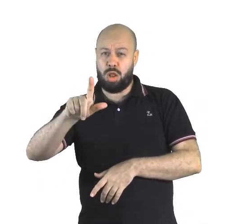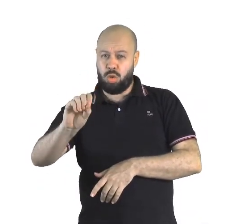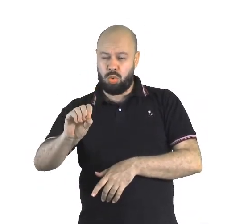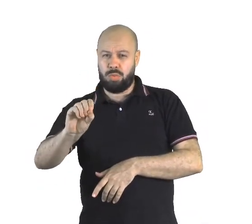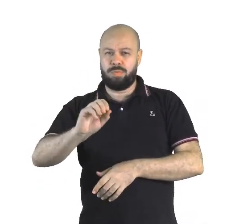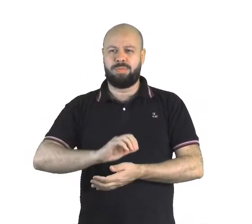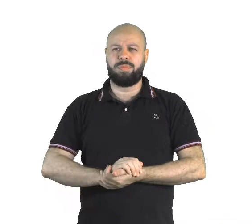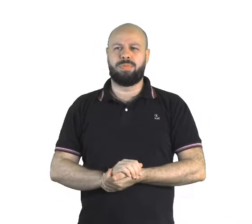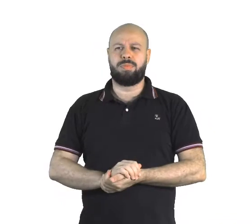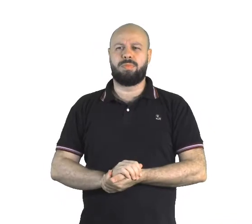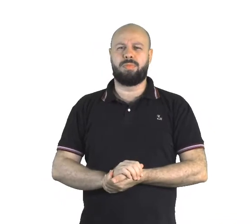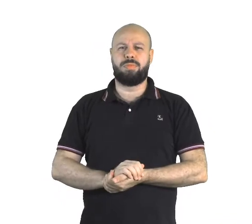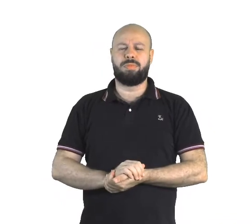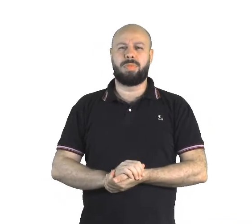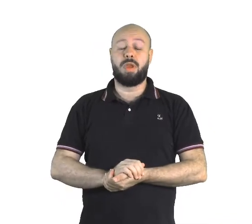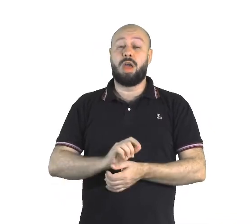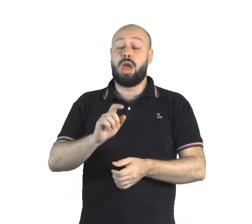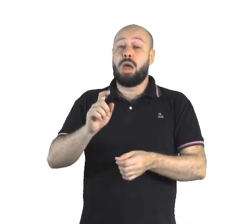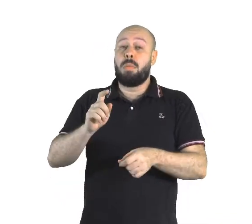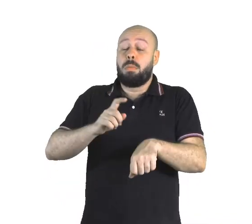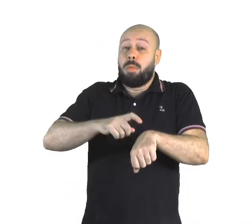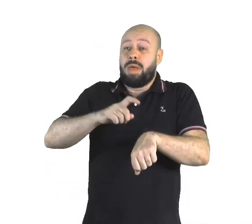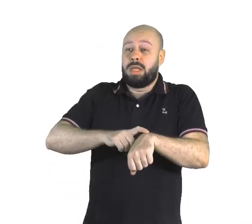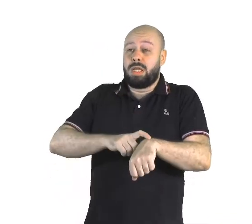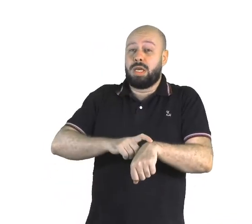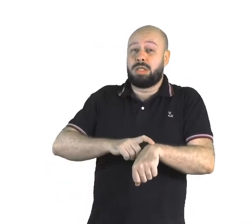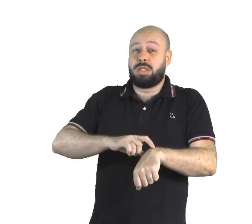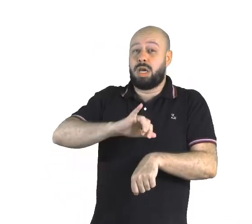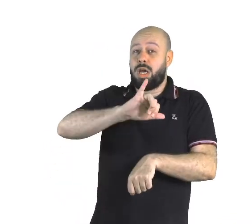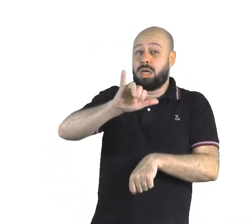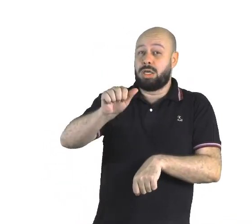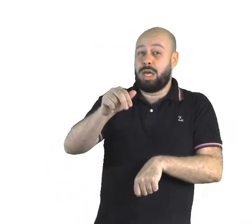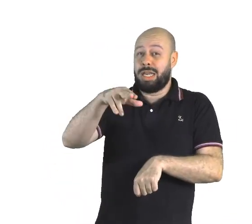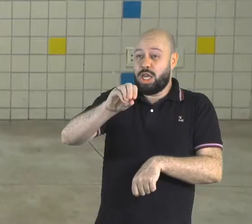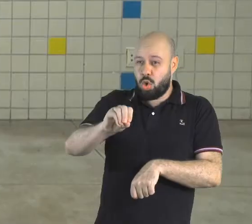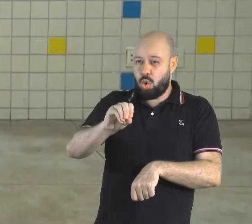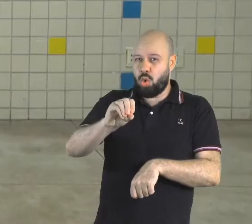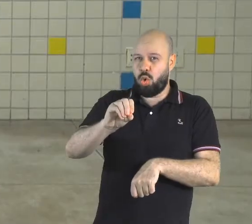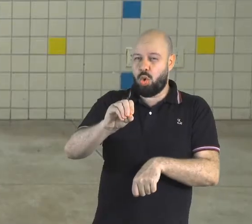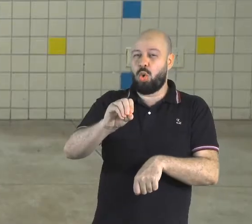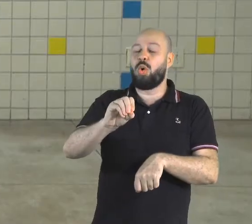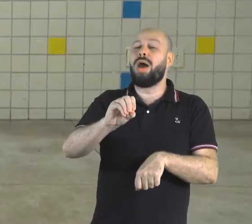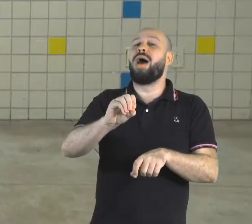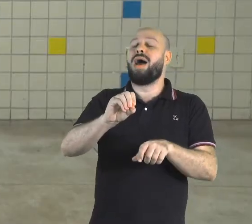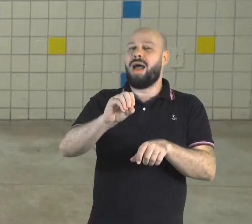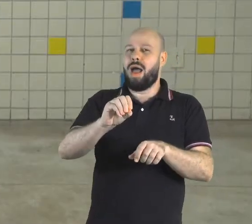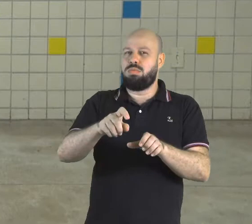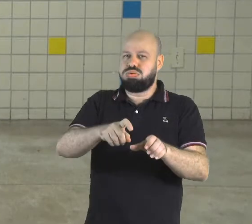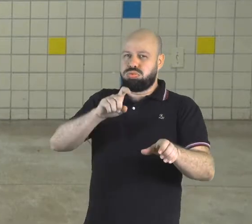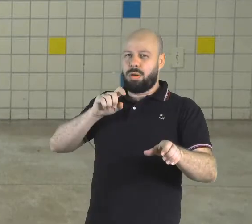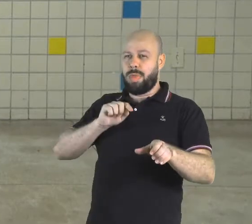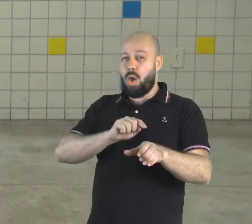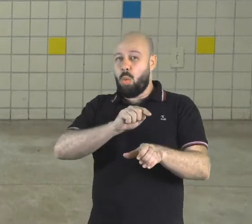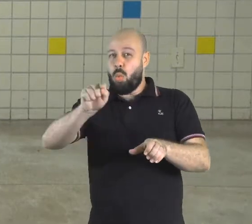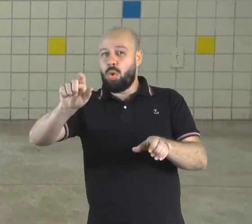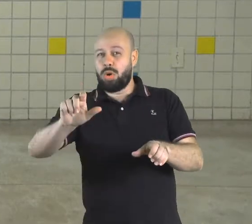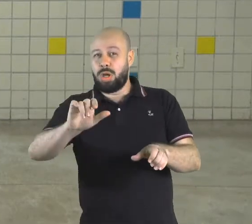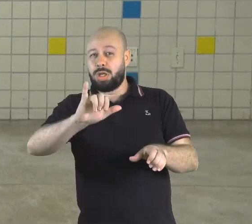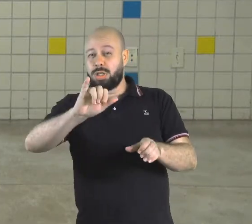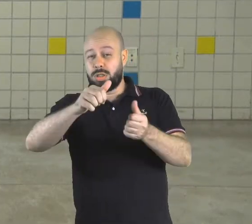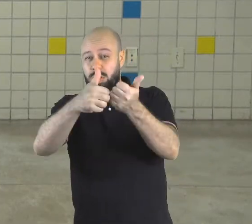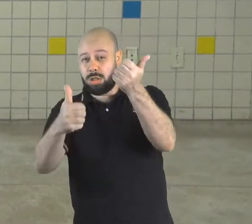Quando Jânio Quadros fez a renúncia, Jango estava na China, uma viagem